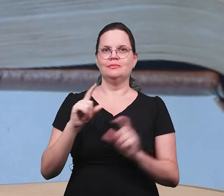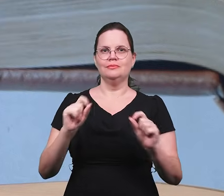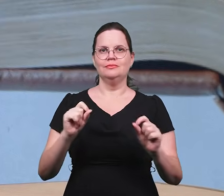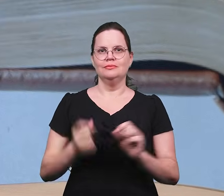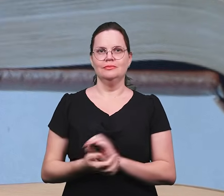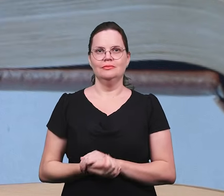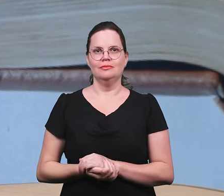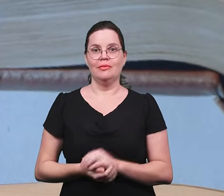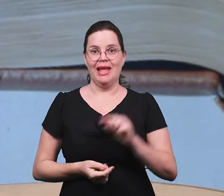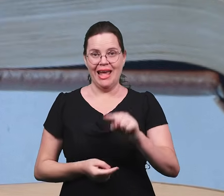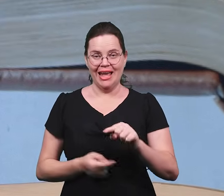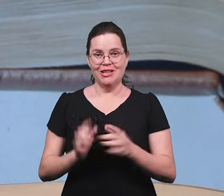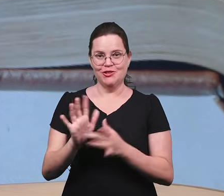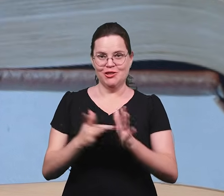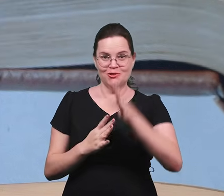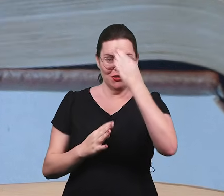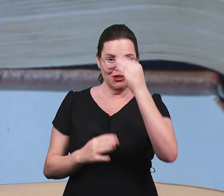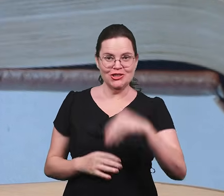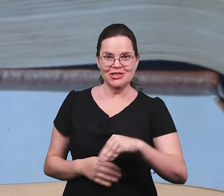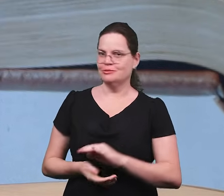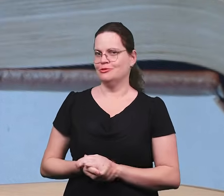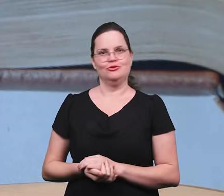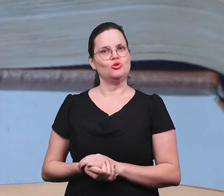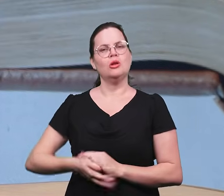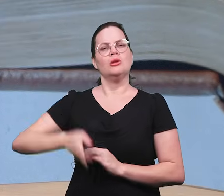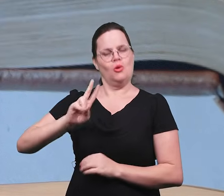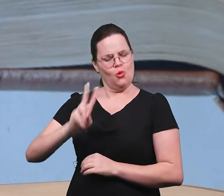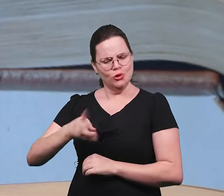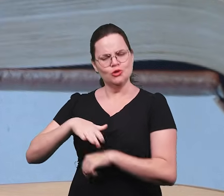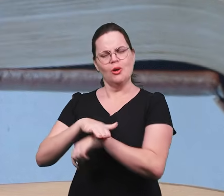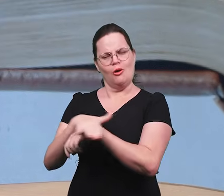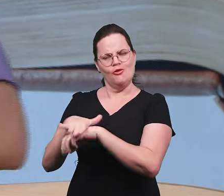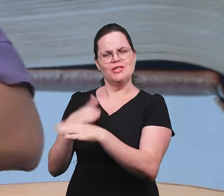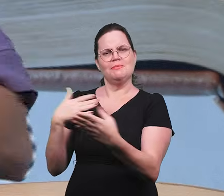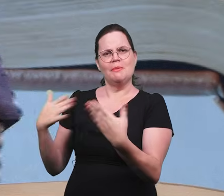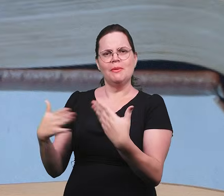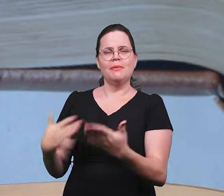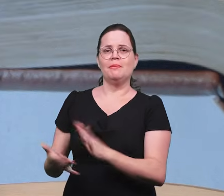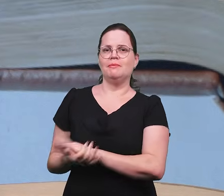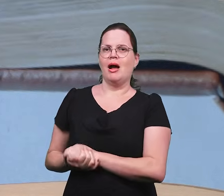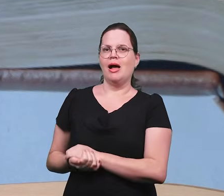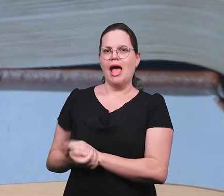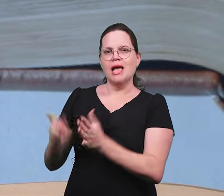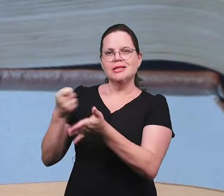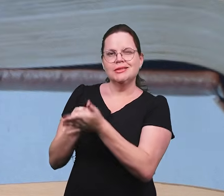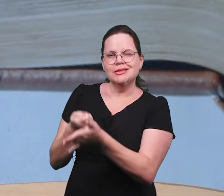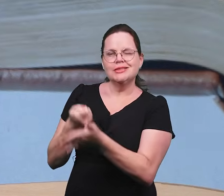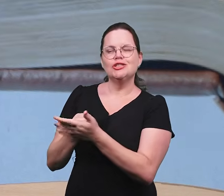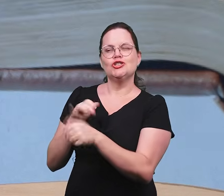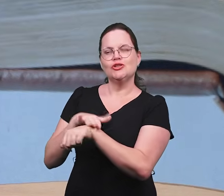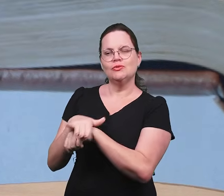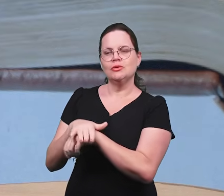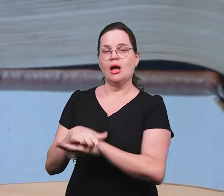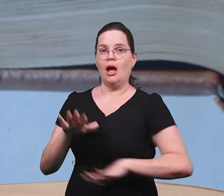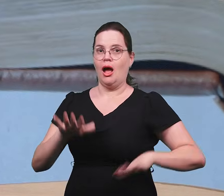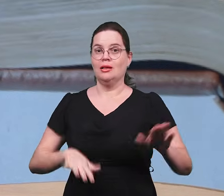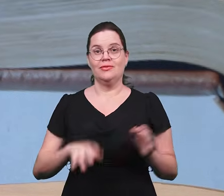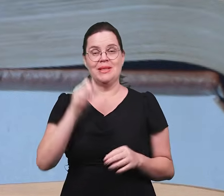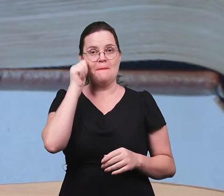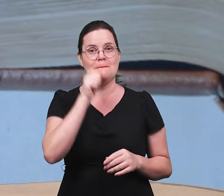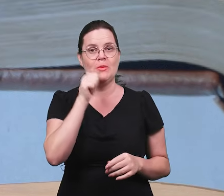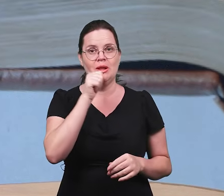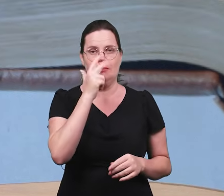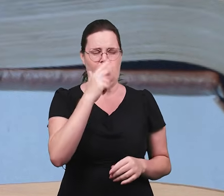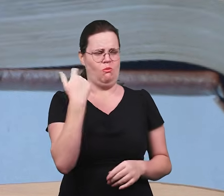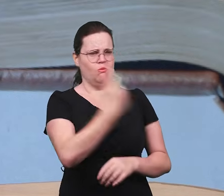não desiste. Ele não desiste dessa mulher. E apesar dela até ser de